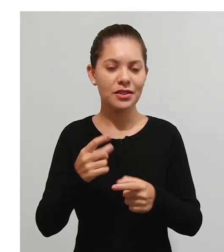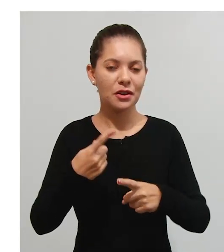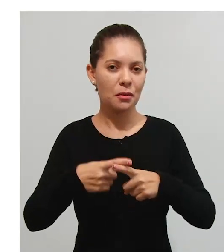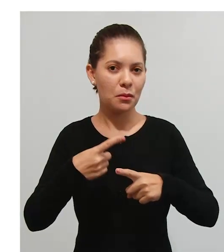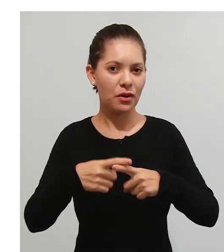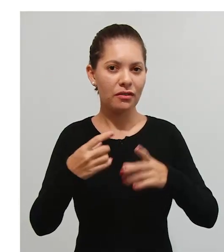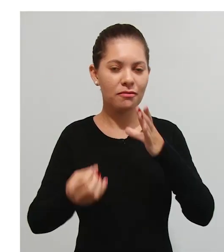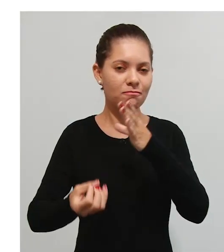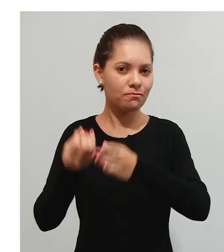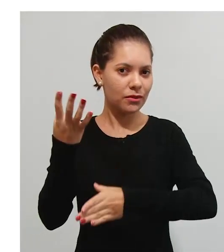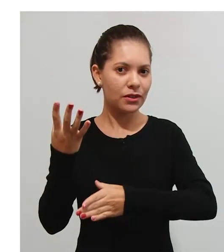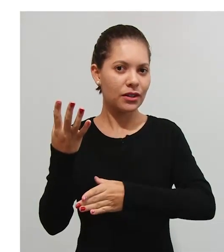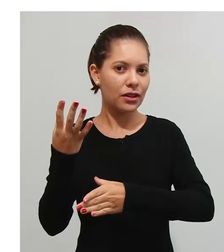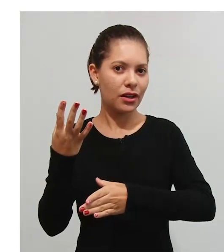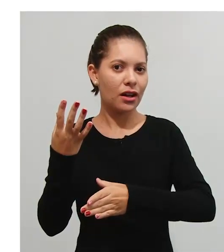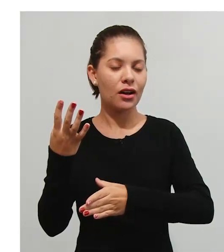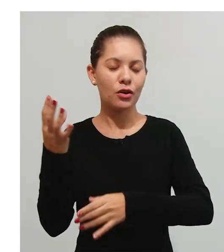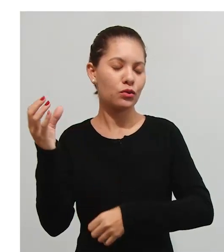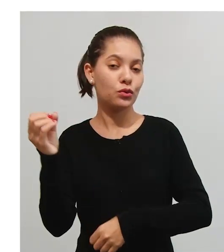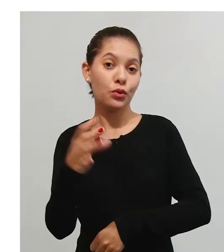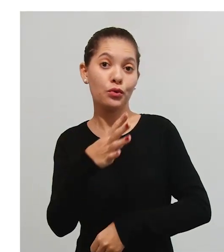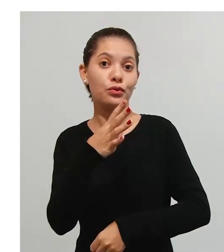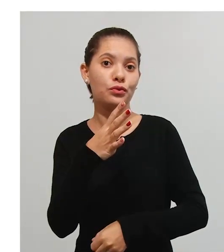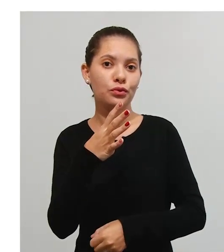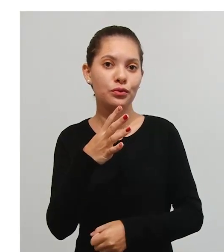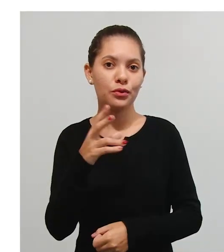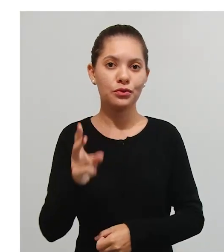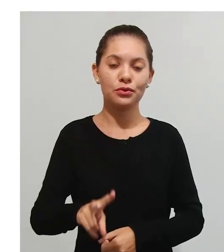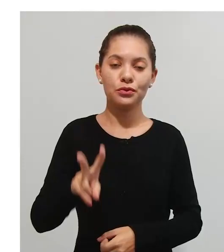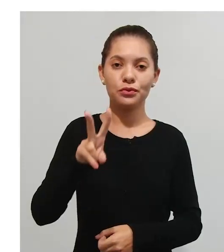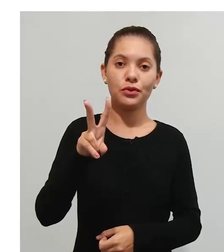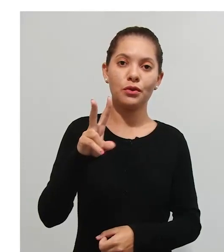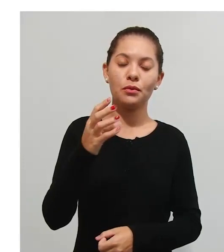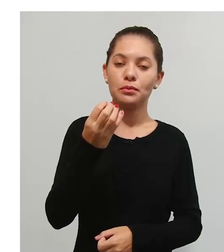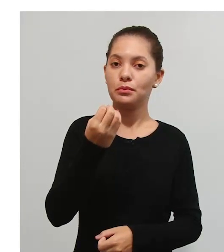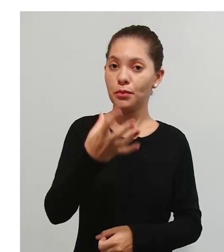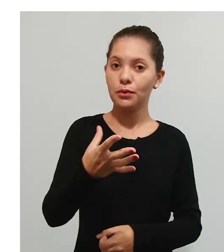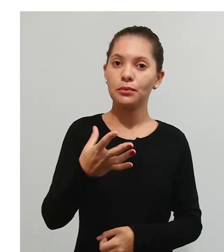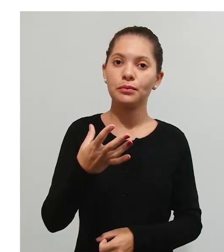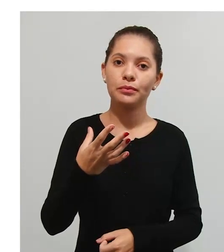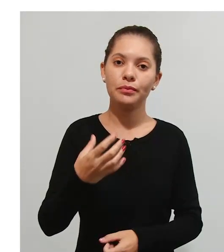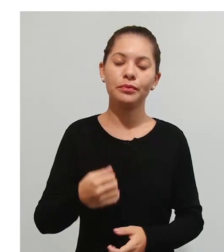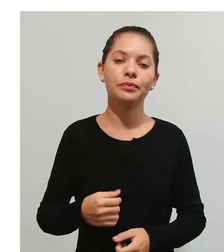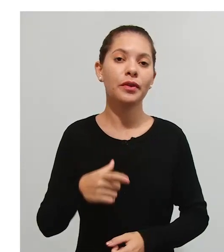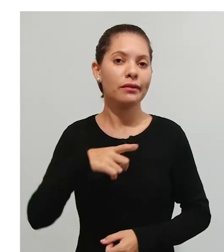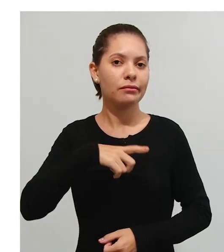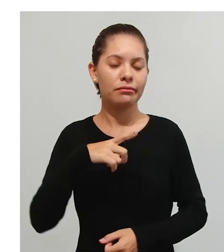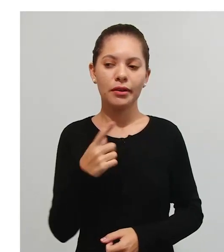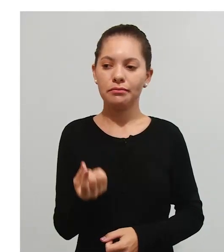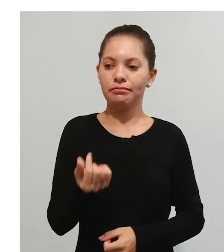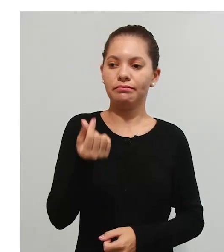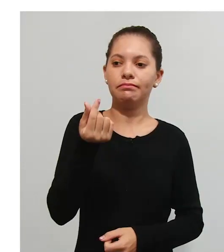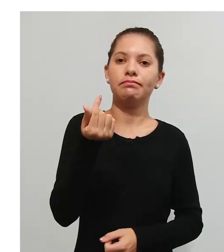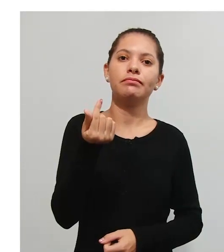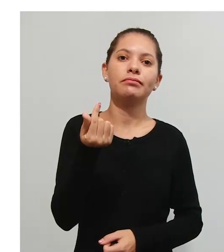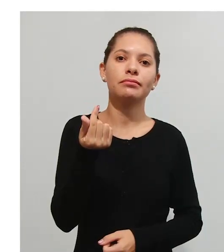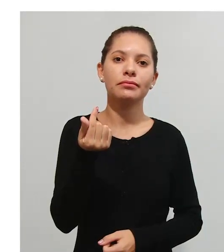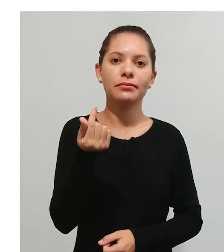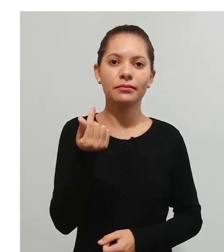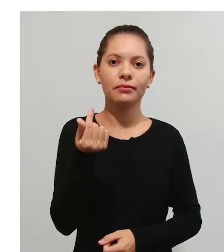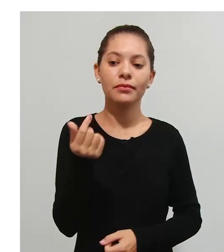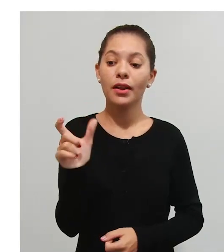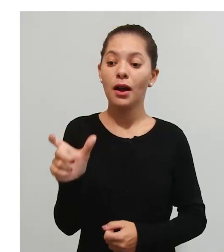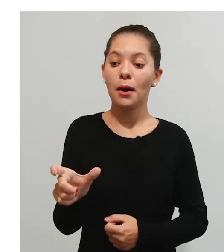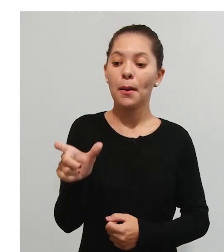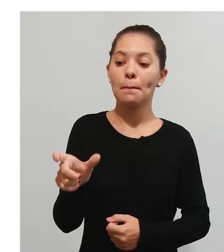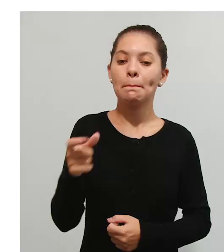é aquele que vai criar algo novo com valor, ou seja, que vai trazer aí um valor financeiro para ele. É